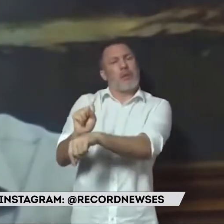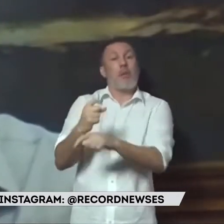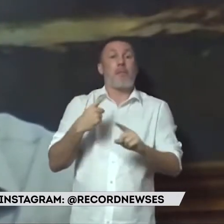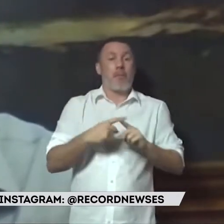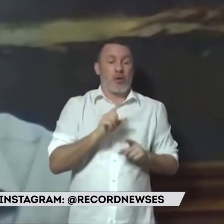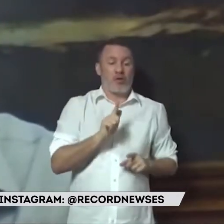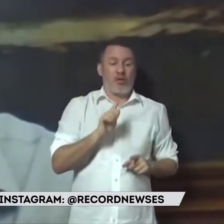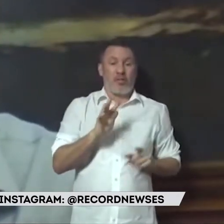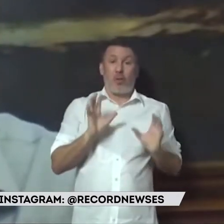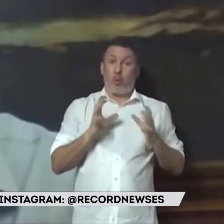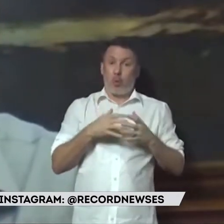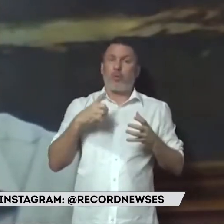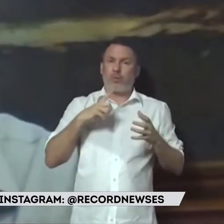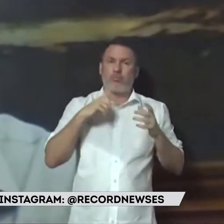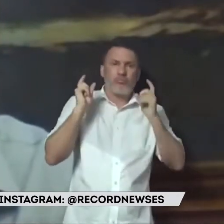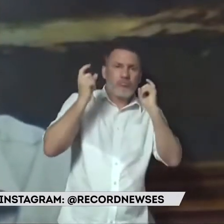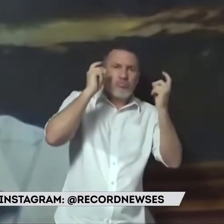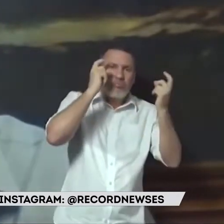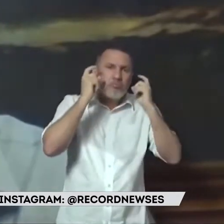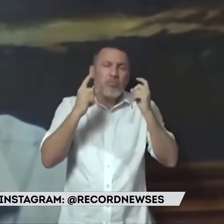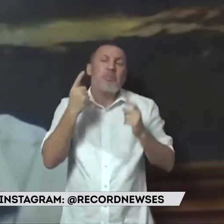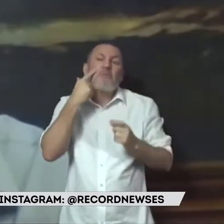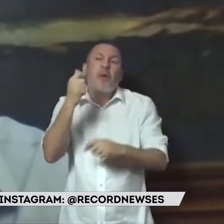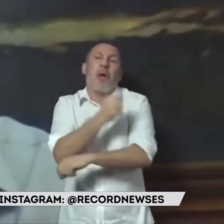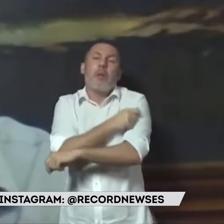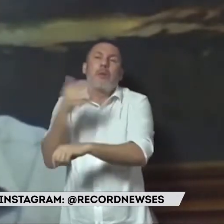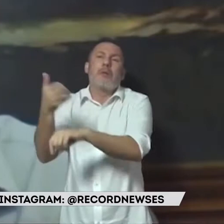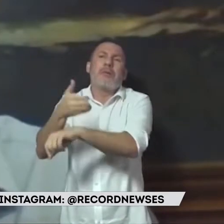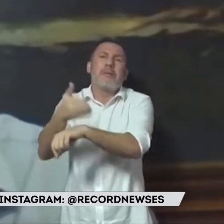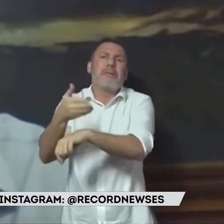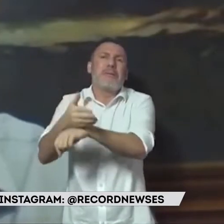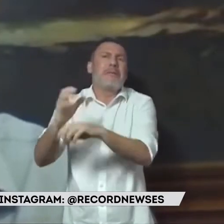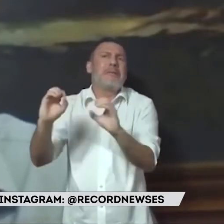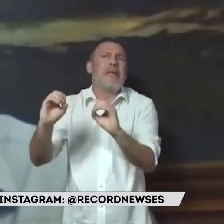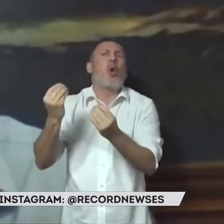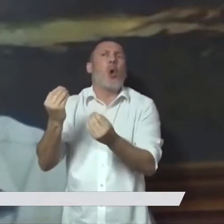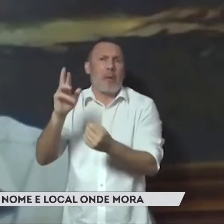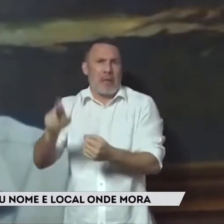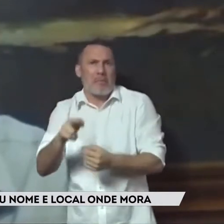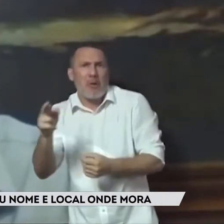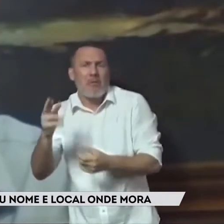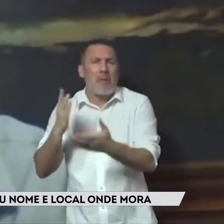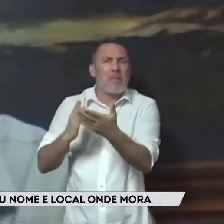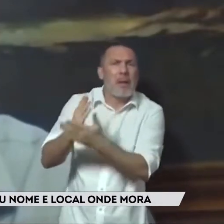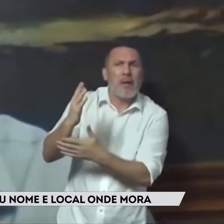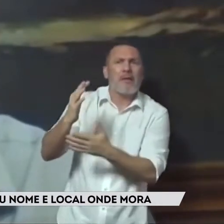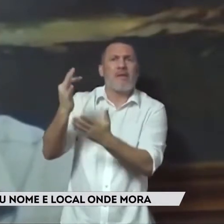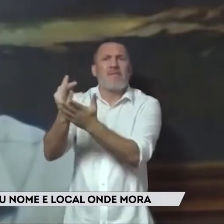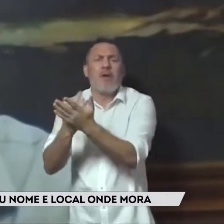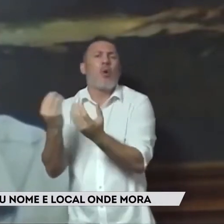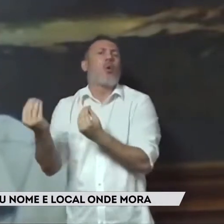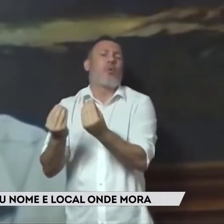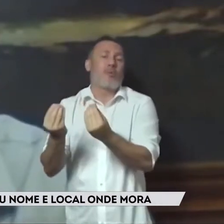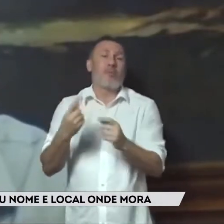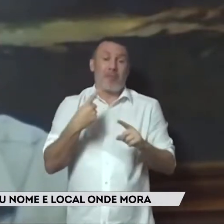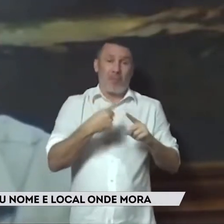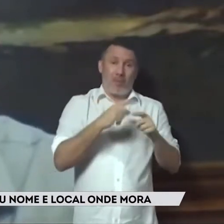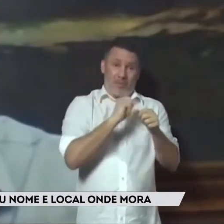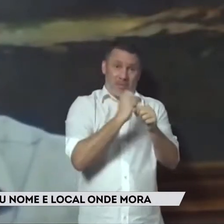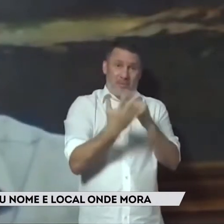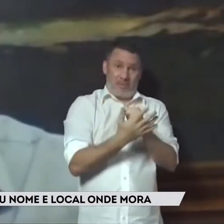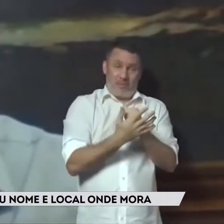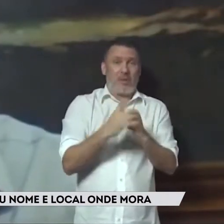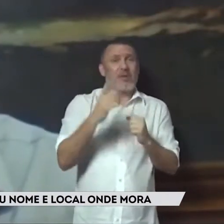eventualmente, num contexto de pandemia como esse que estamos vivendo, o Ministério Público, o Conselho Tutelar, o Conselho Estadual de